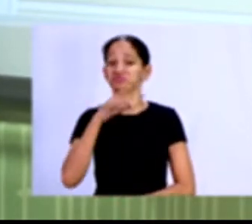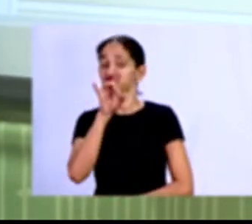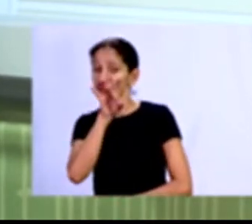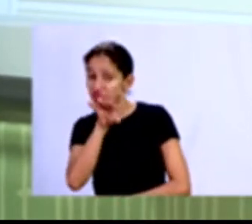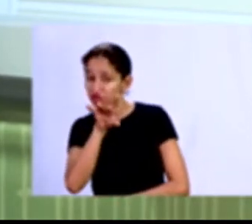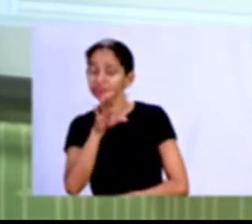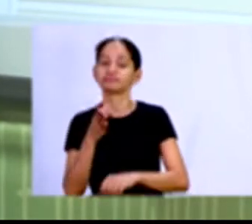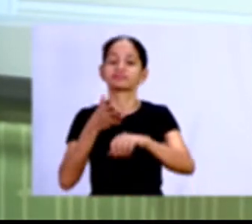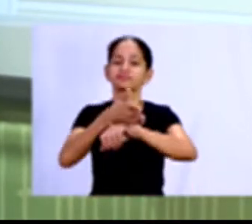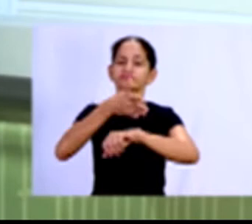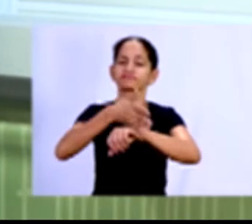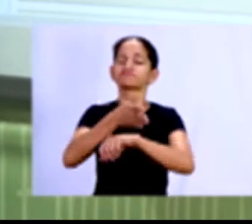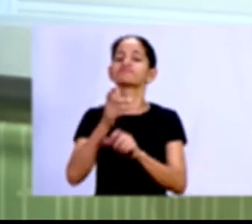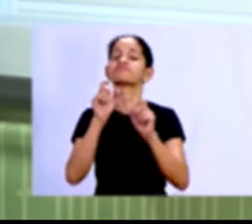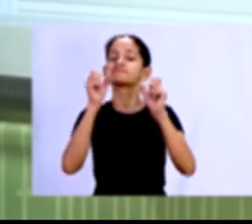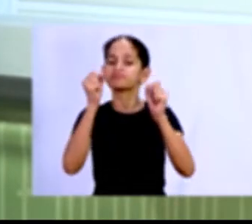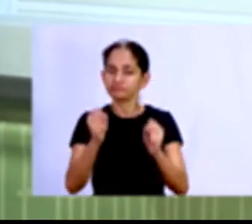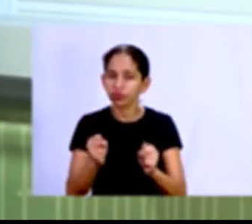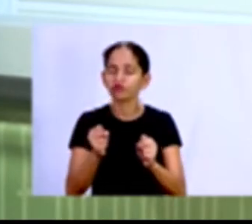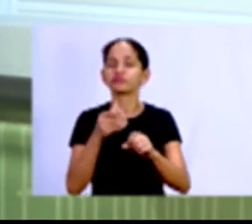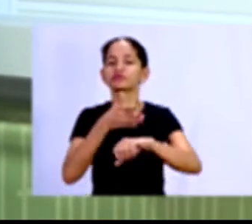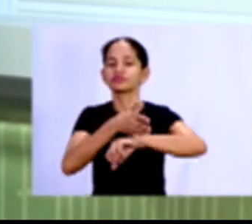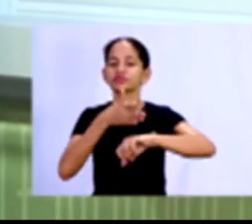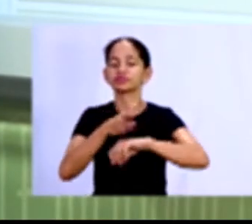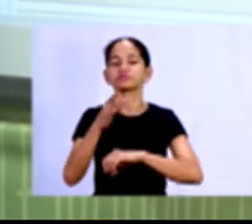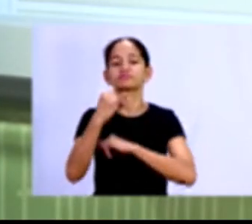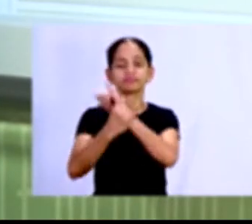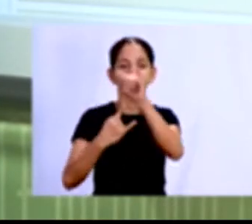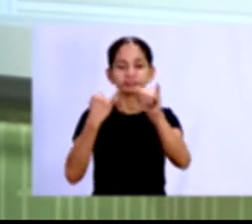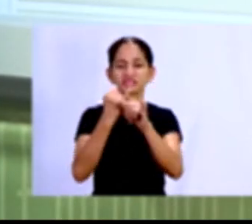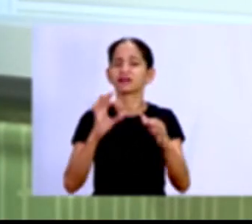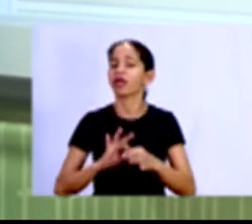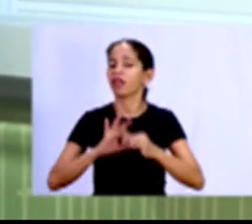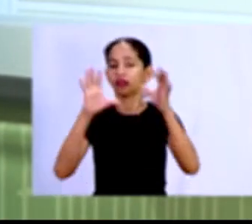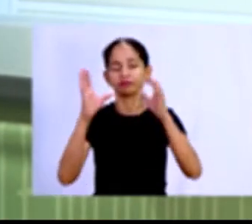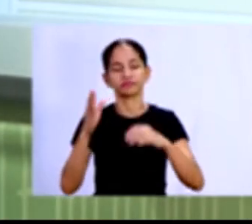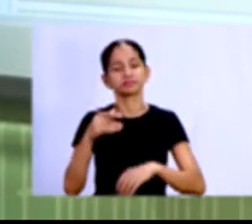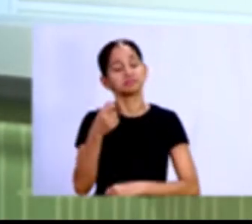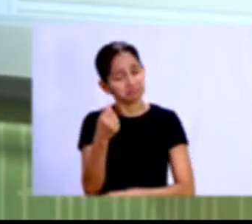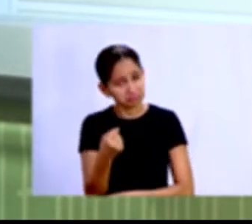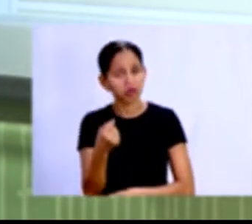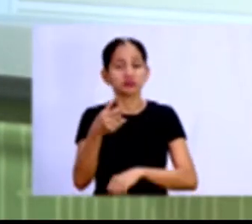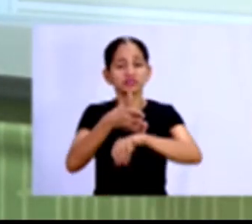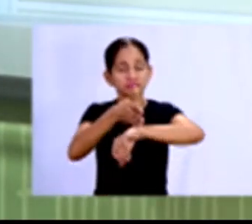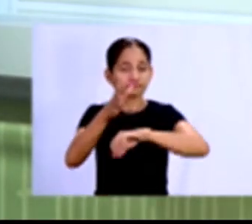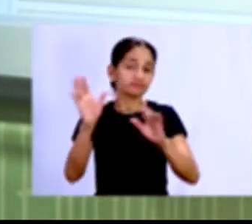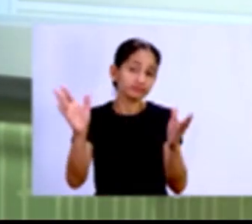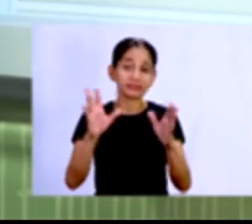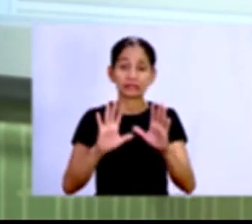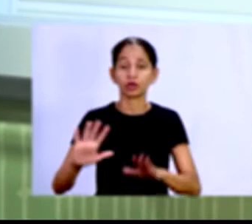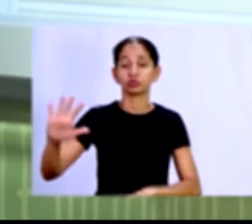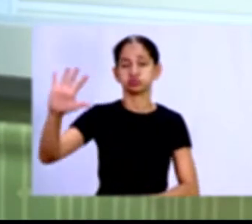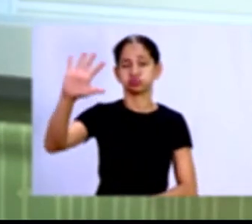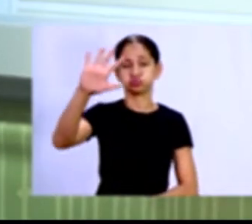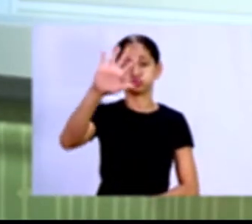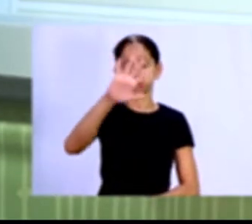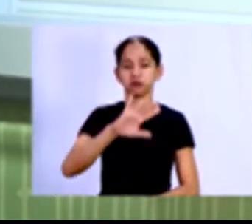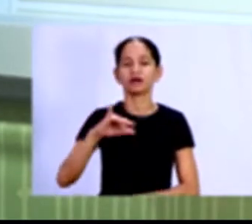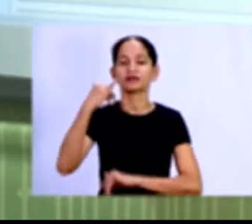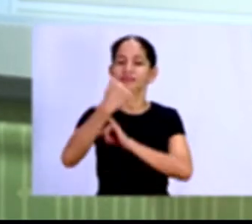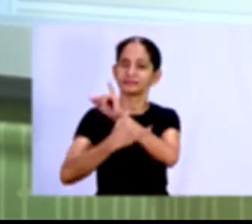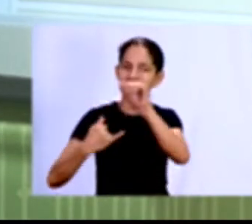ela te dá essa condição de participar das redes sociais. Mas devido a essa gigantesca,